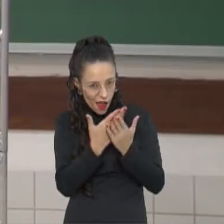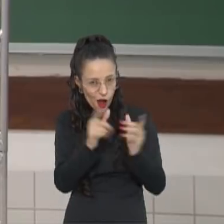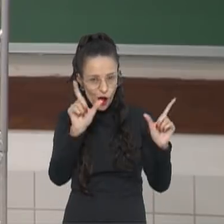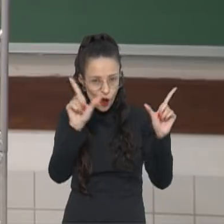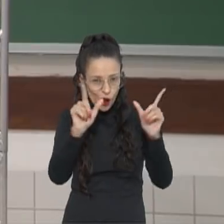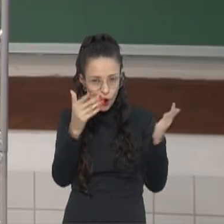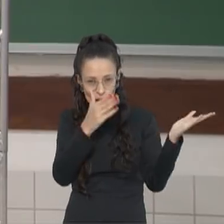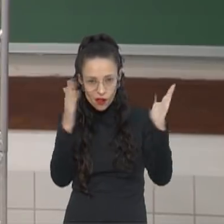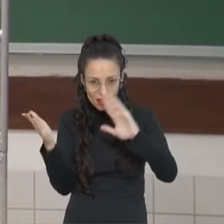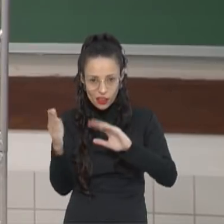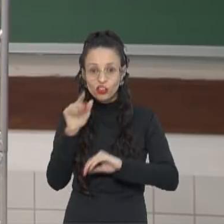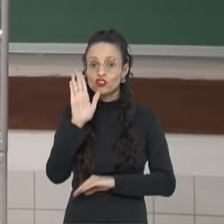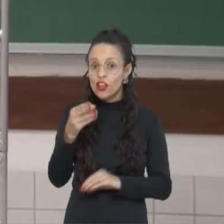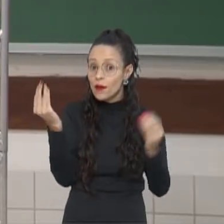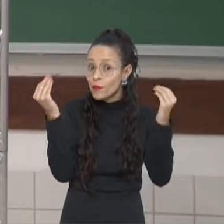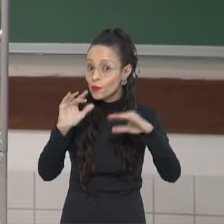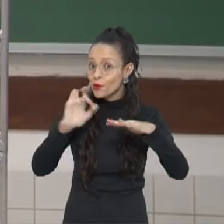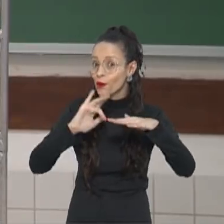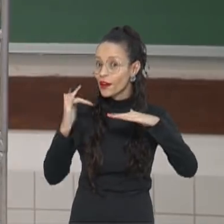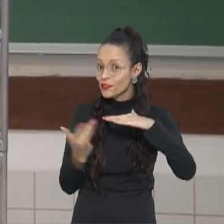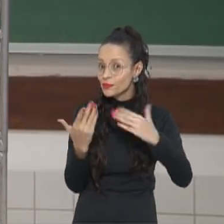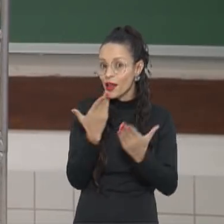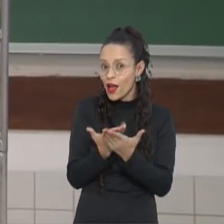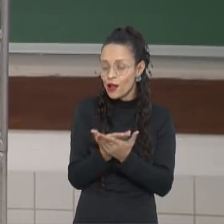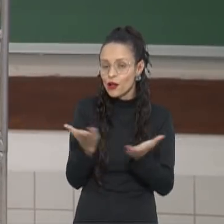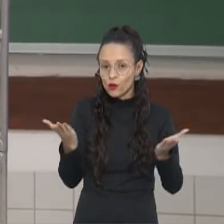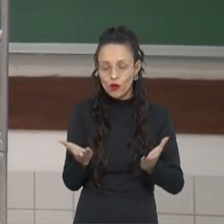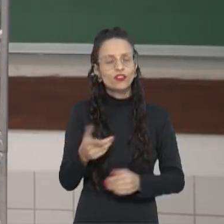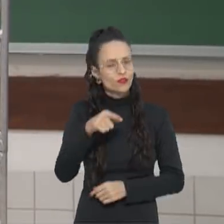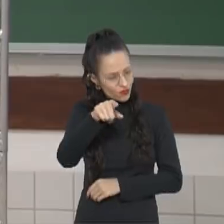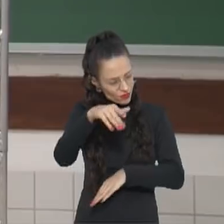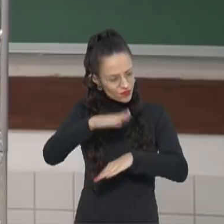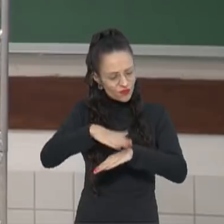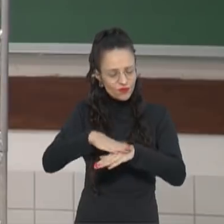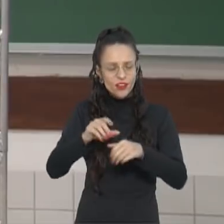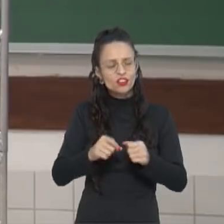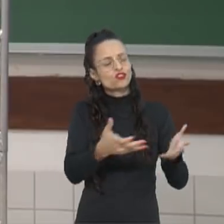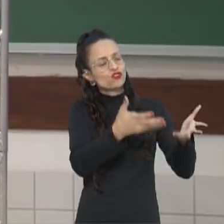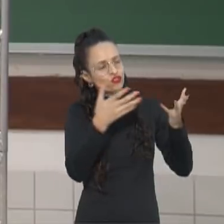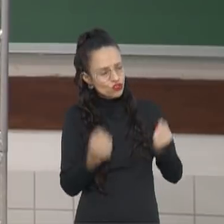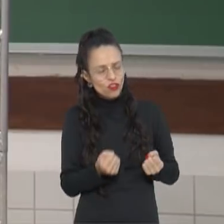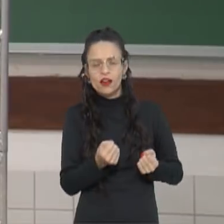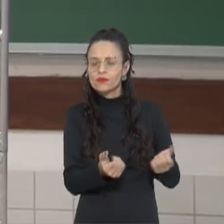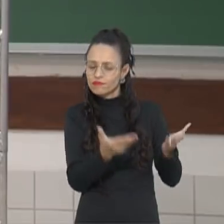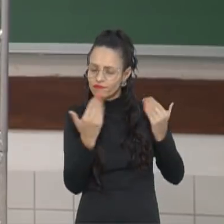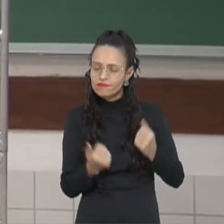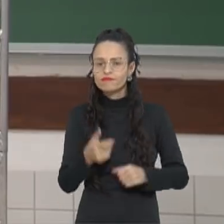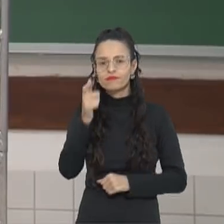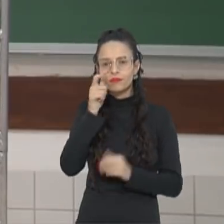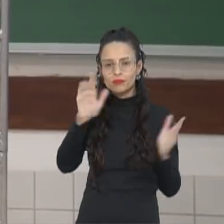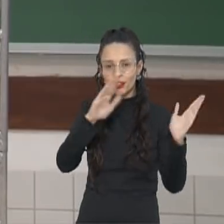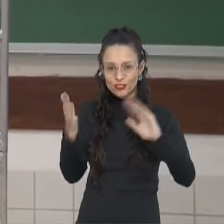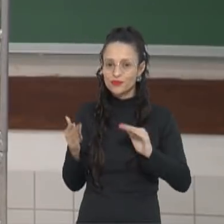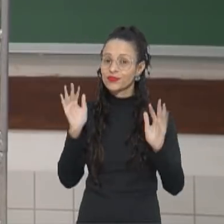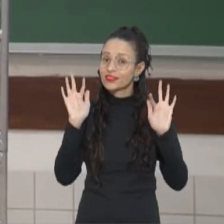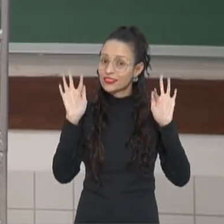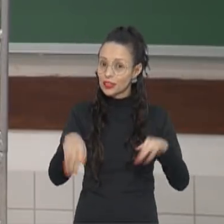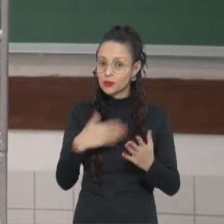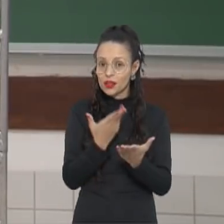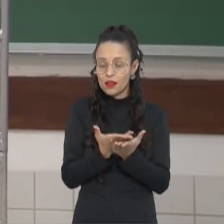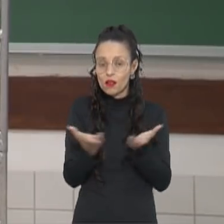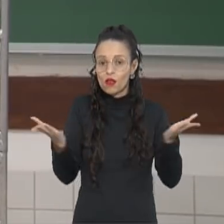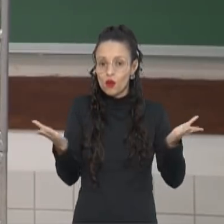não? Já publicou nas redes sociais as aulas de hoje? Corre lá, publica, chama a galera para assistir. A gente termina a nossa aula de